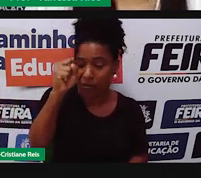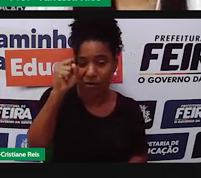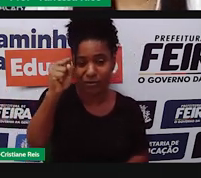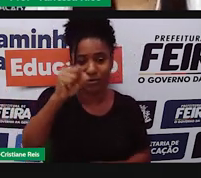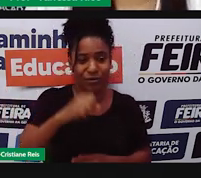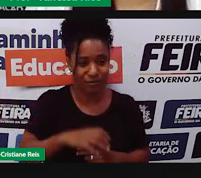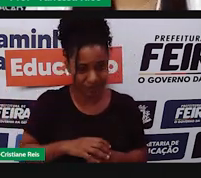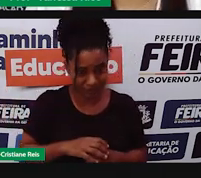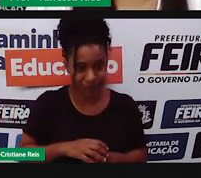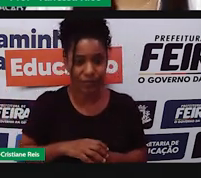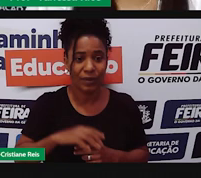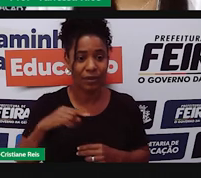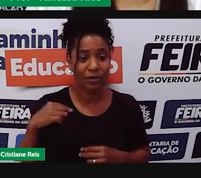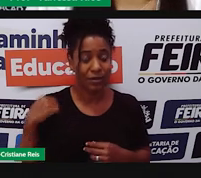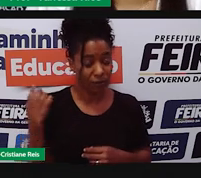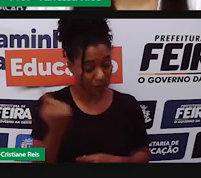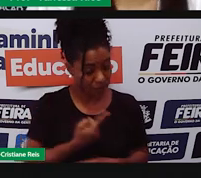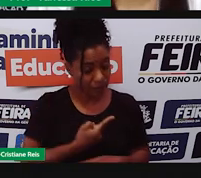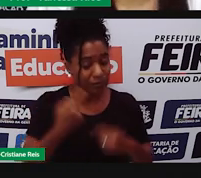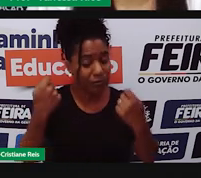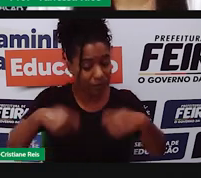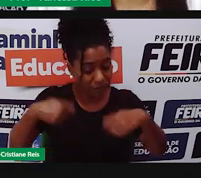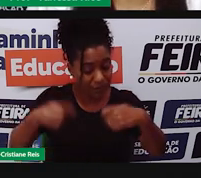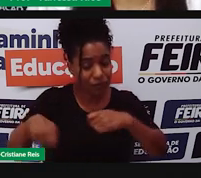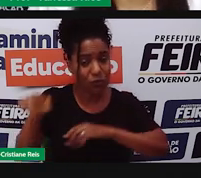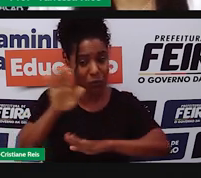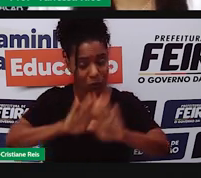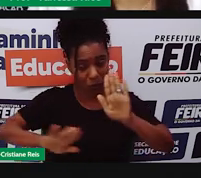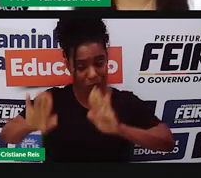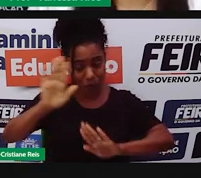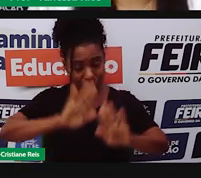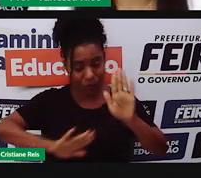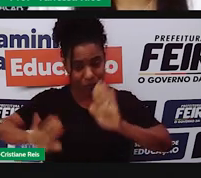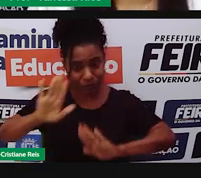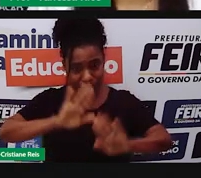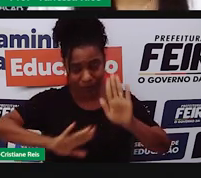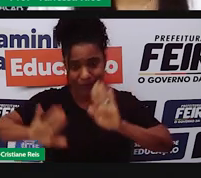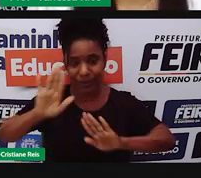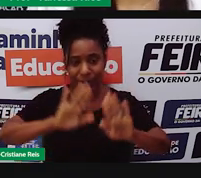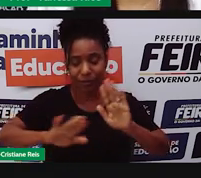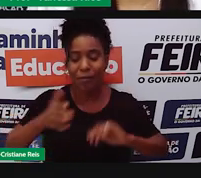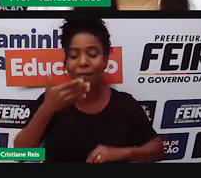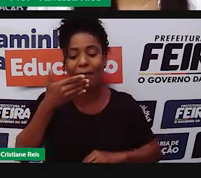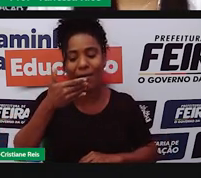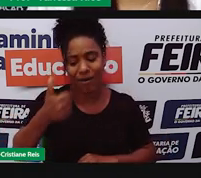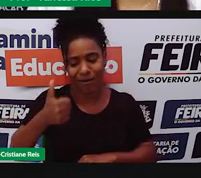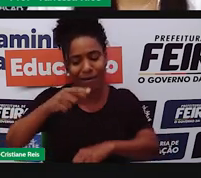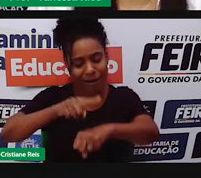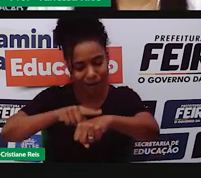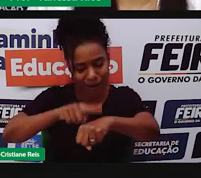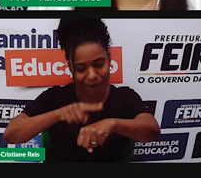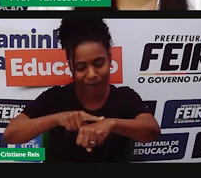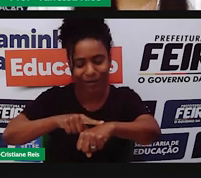tiver a possibilidade de não se expor, é muito melhor, né? Procurar os horários adequados.